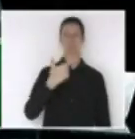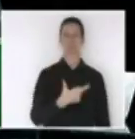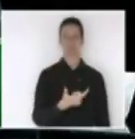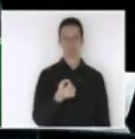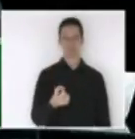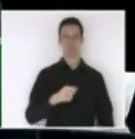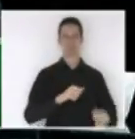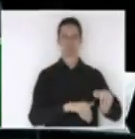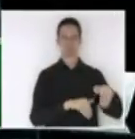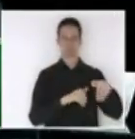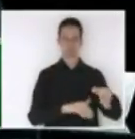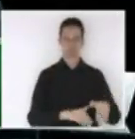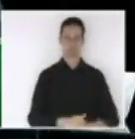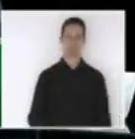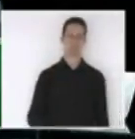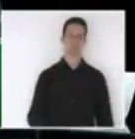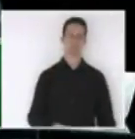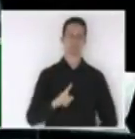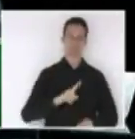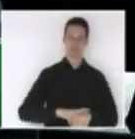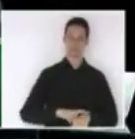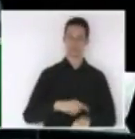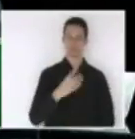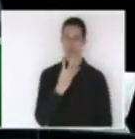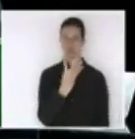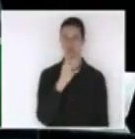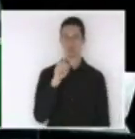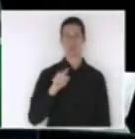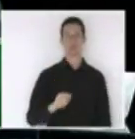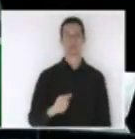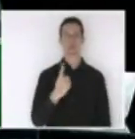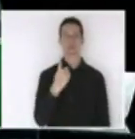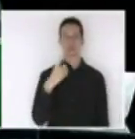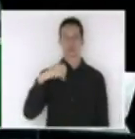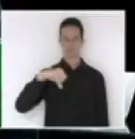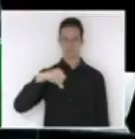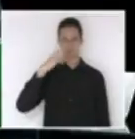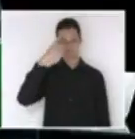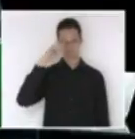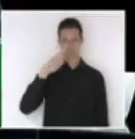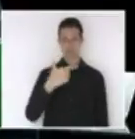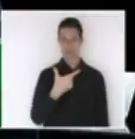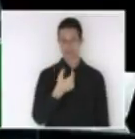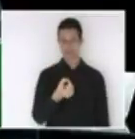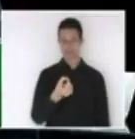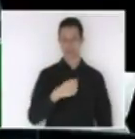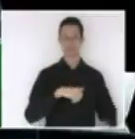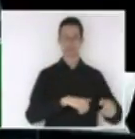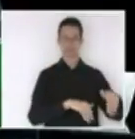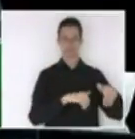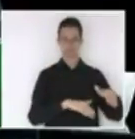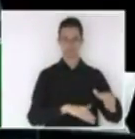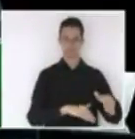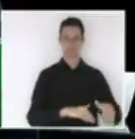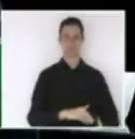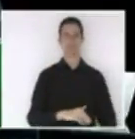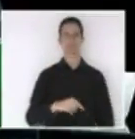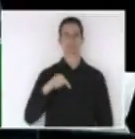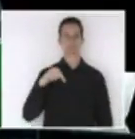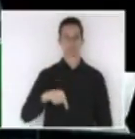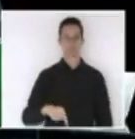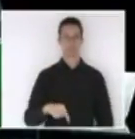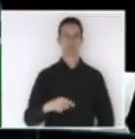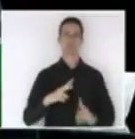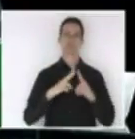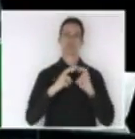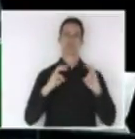2017. Às 16 horas e 19 minutos do dia 20 do mês de setembro do ano de 2017, nesta cidade